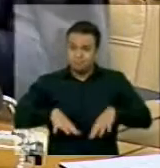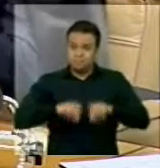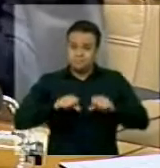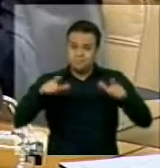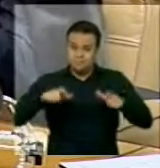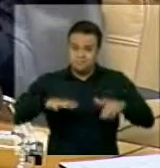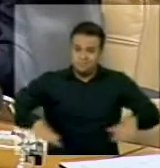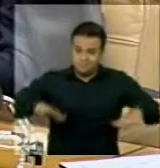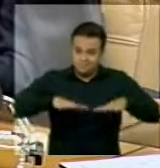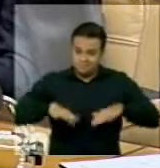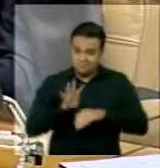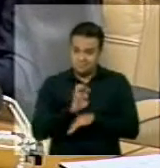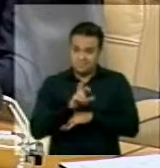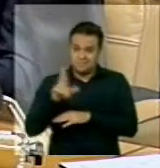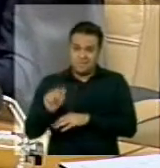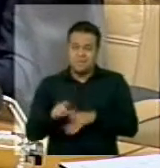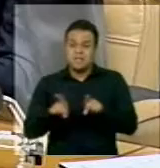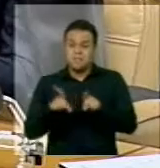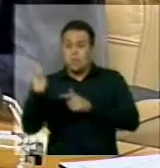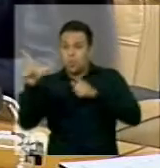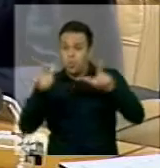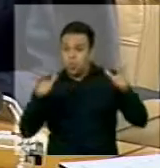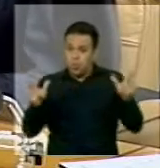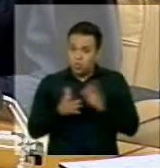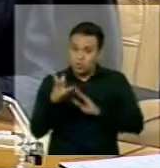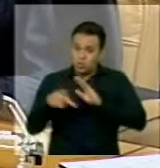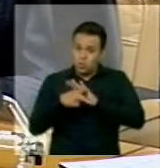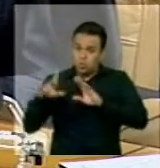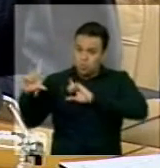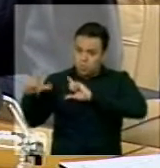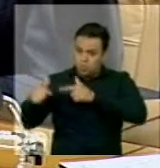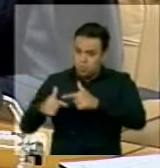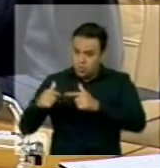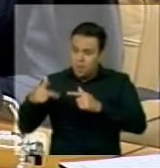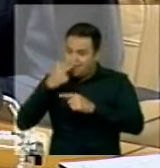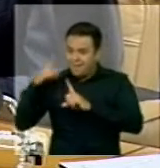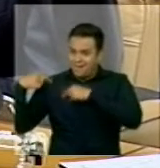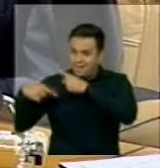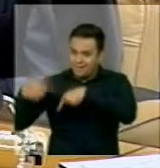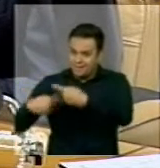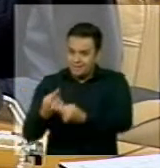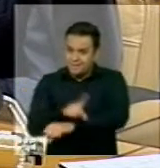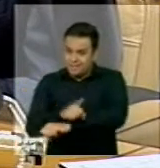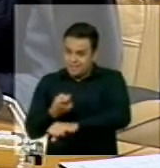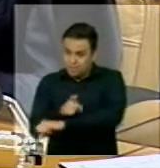Em relação às comunidades remanescentes de quilombos, é a Constituição que